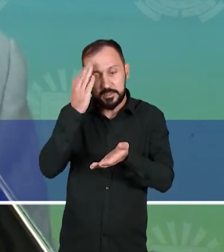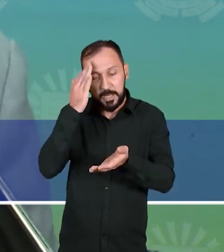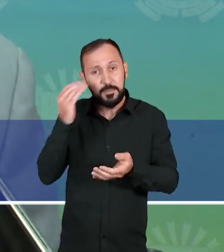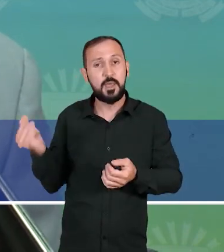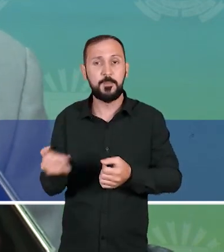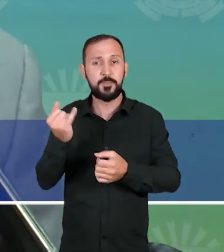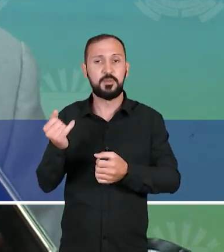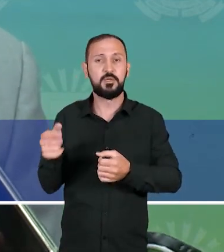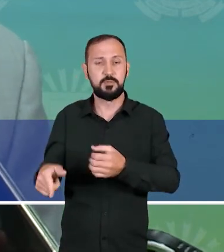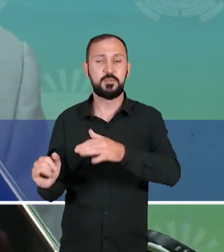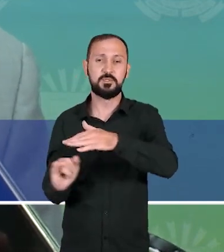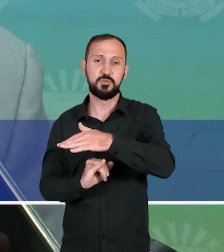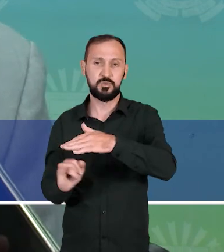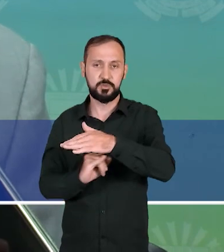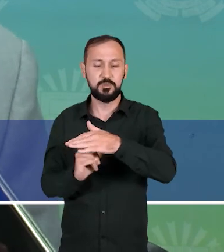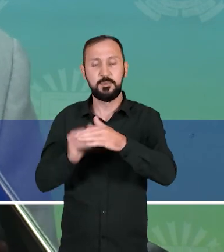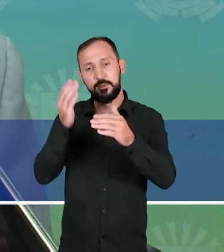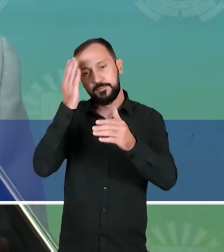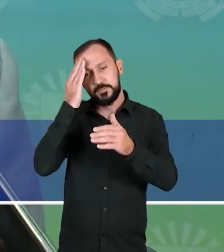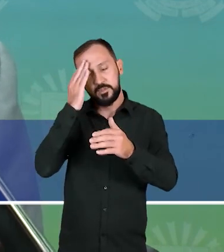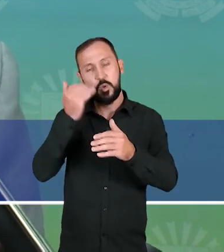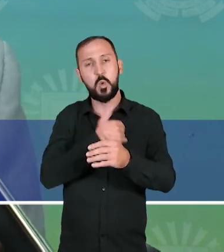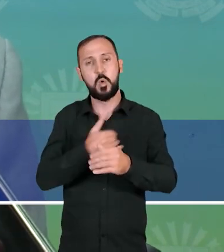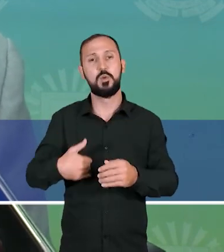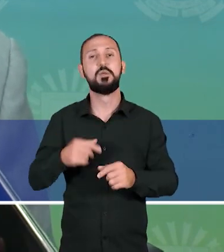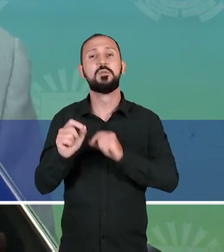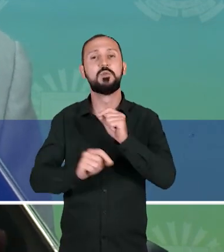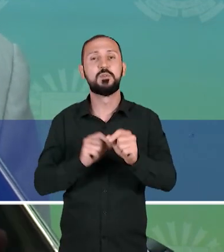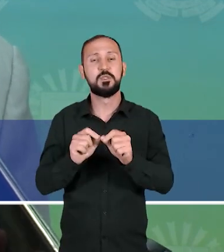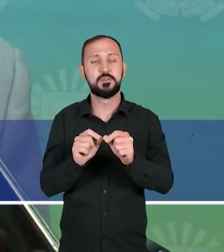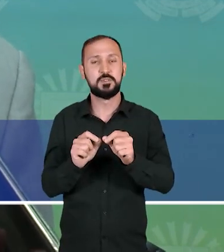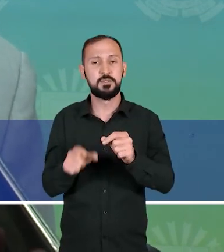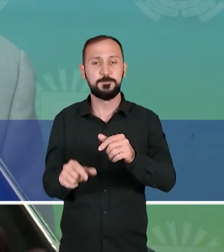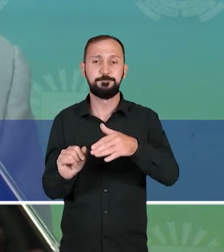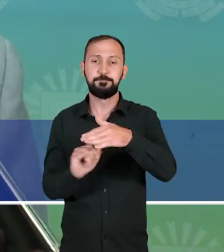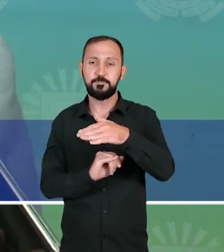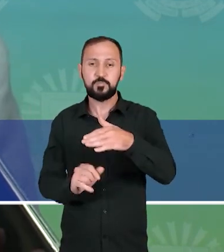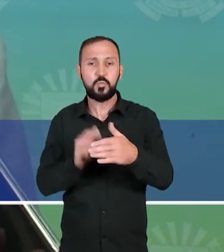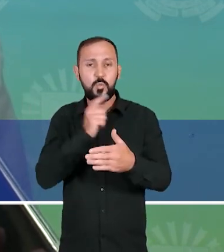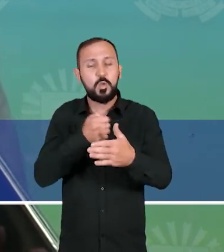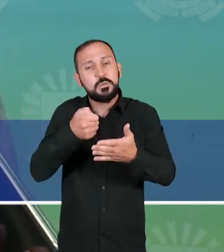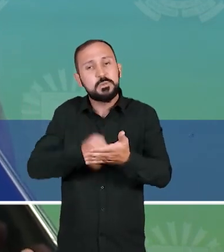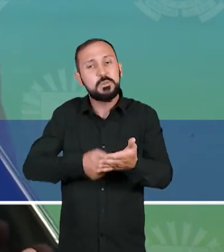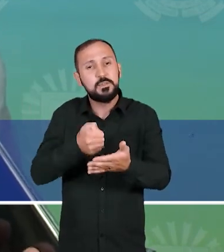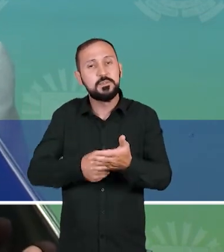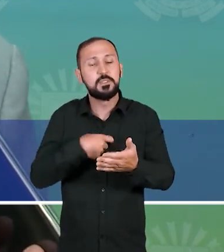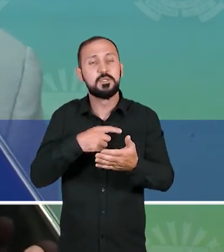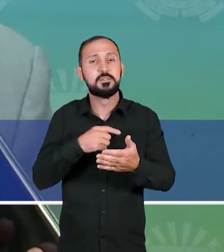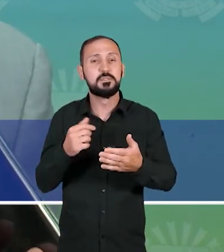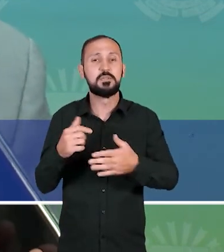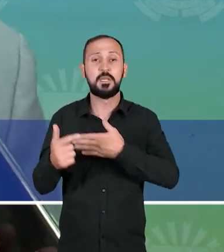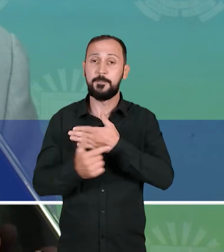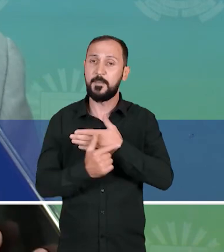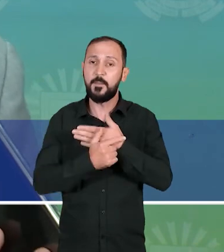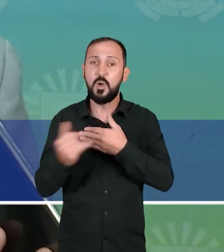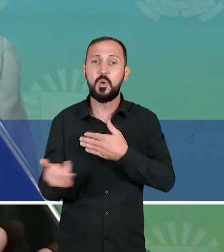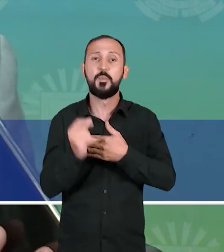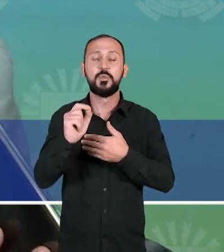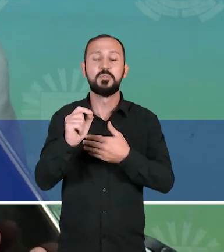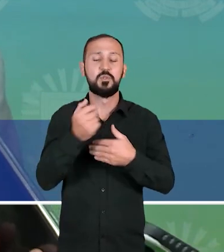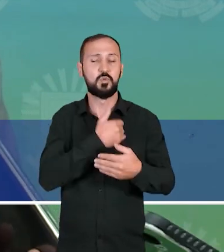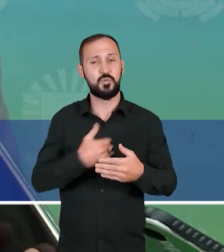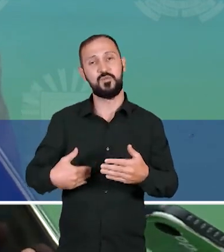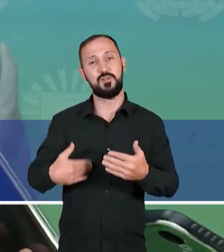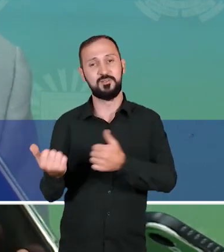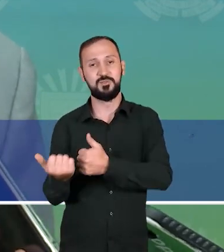vitais para o funcionamento dessas instituições, há o reconhecimento do governo de que essas instituições elas suprem um papel importantíssimo